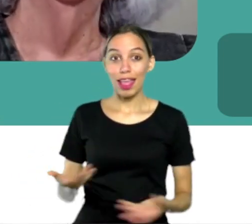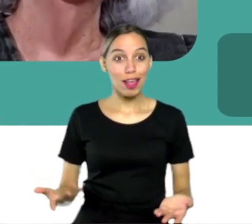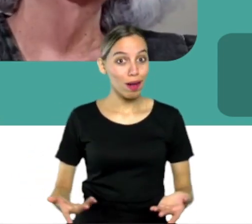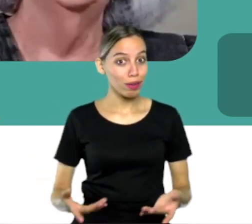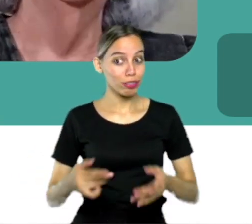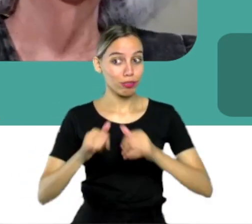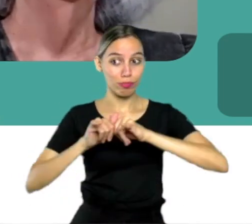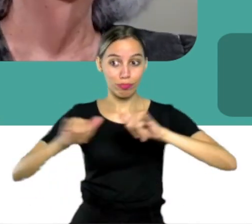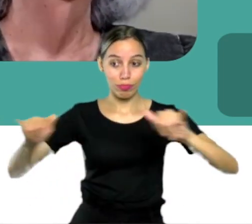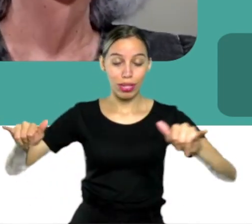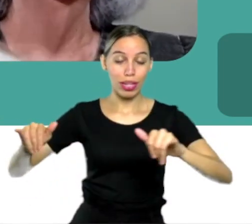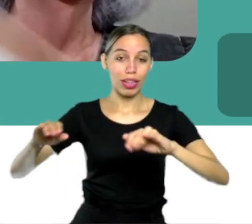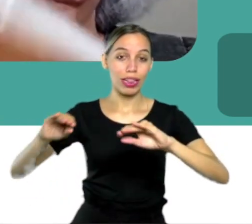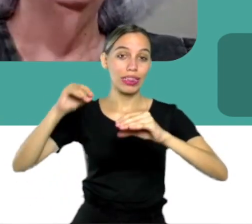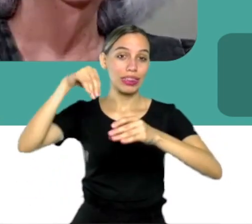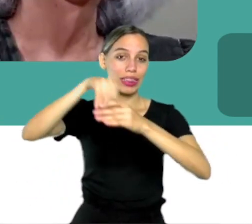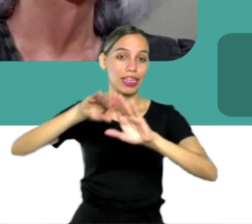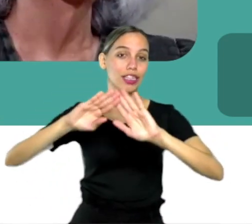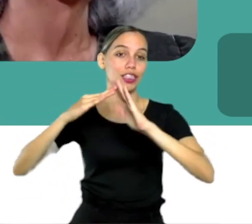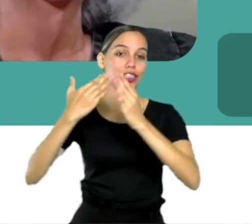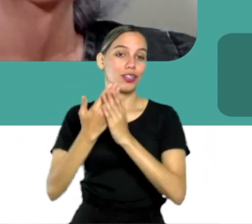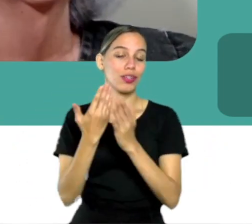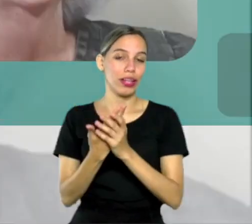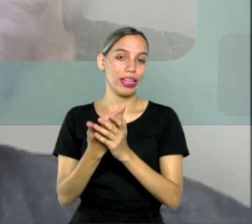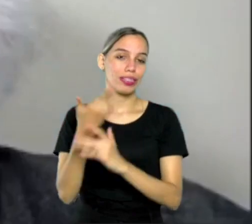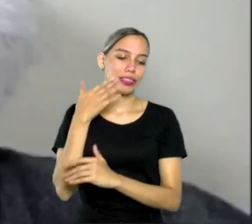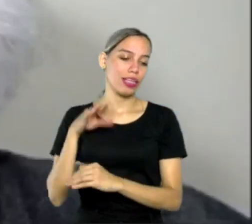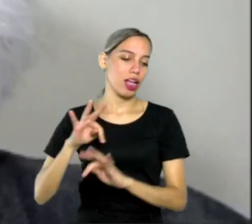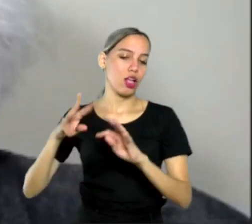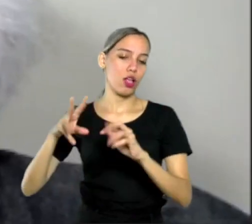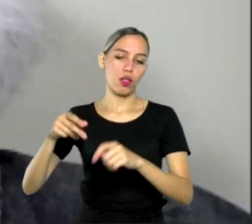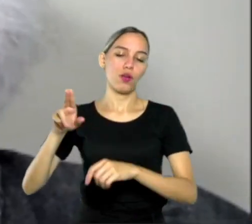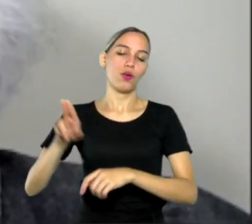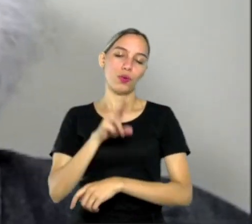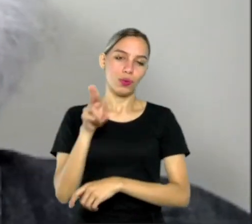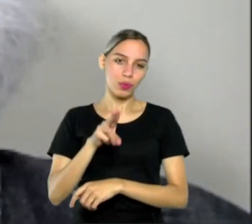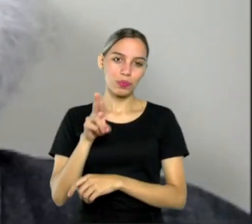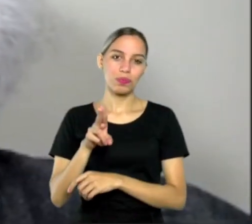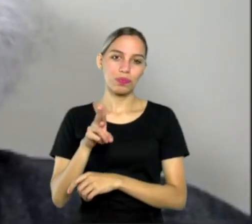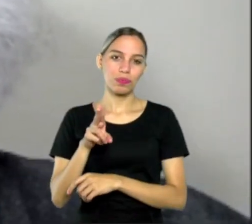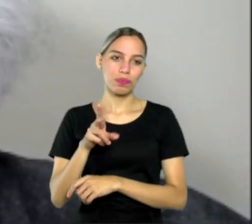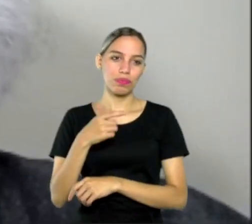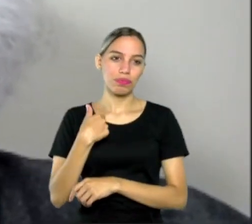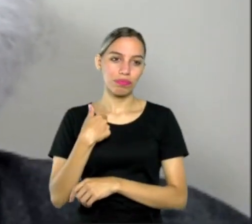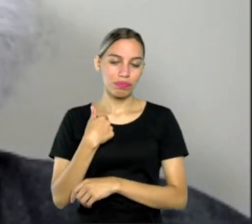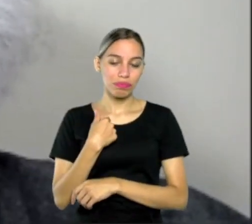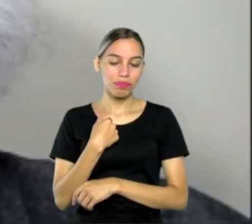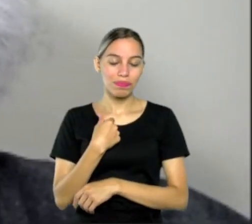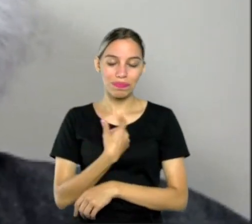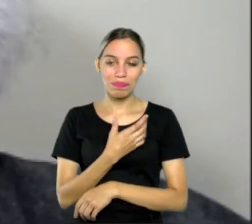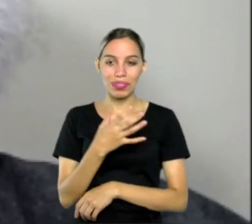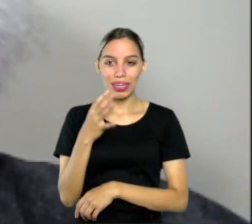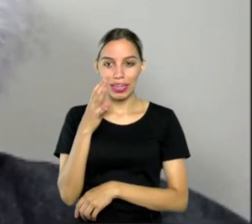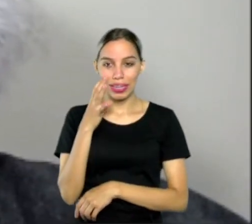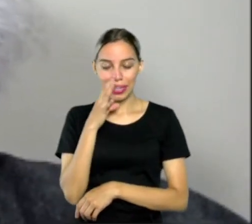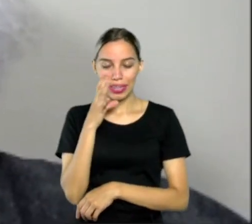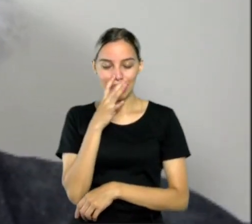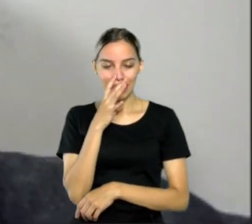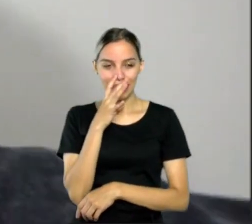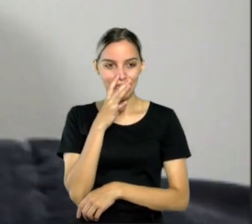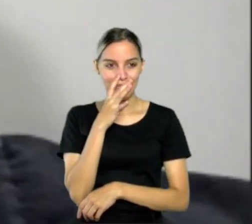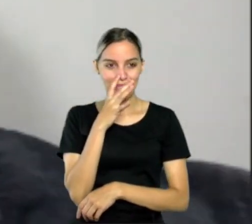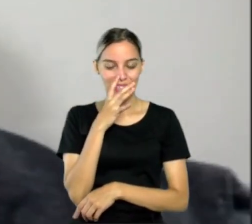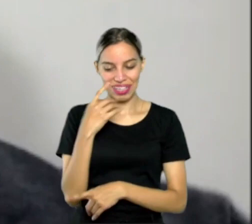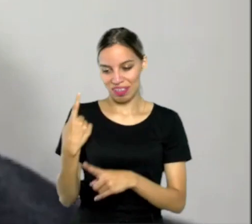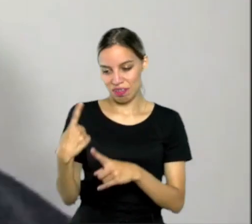mão da criançada, que para mim esse é o maior luxo de todos, sabe? Ser distribuído nas escolas, né?